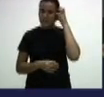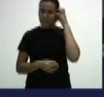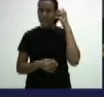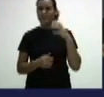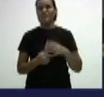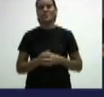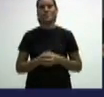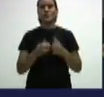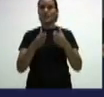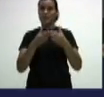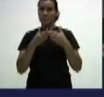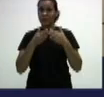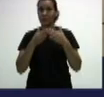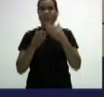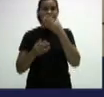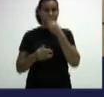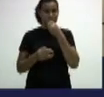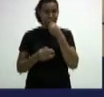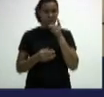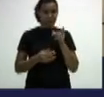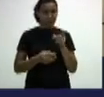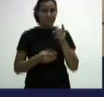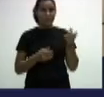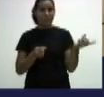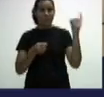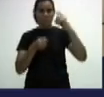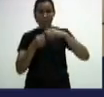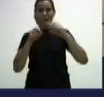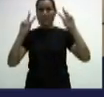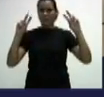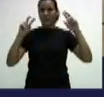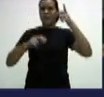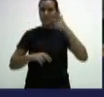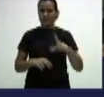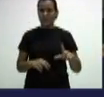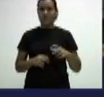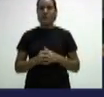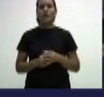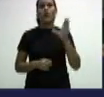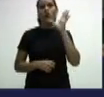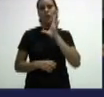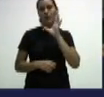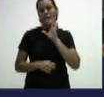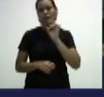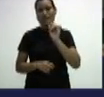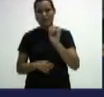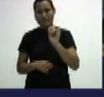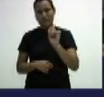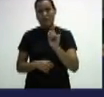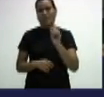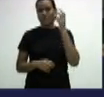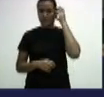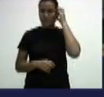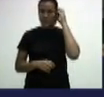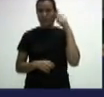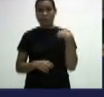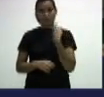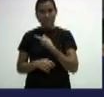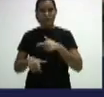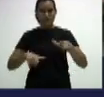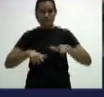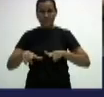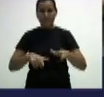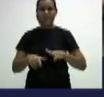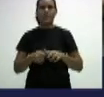não teve. Mas não, vamos pedir para o Carlos Guilherme voltar ao tema novamente. É, o interessante no rádio, no nosso caso lá, é